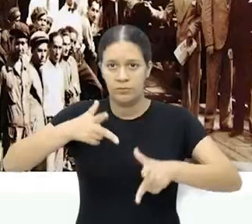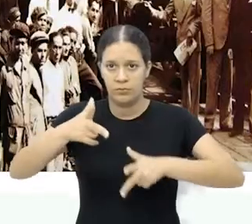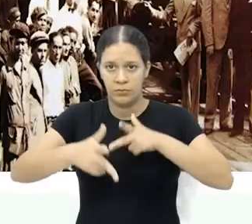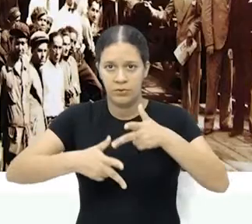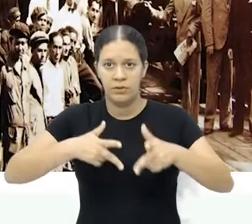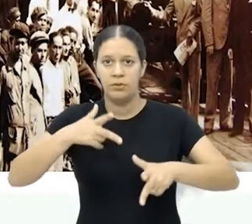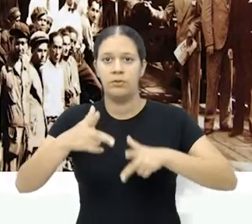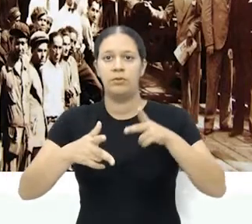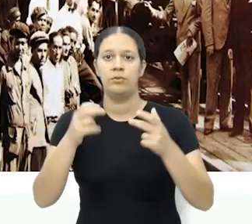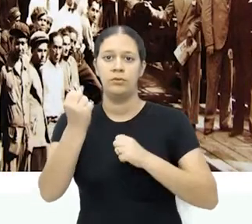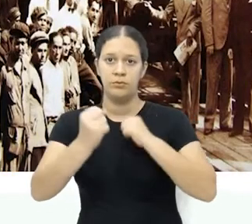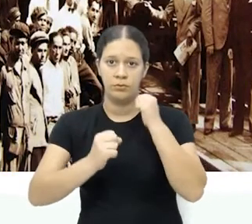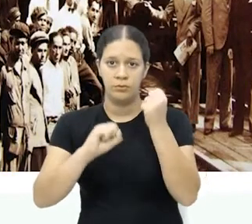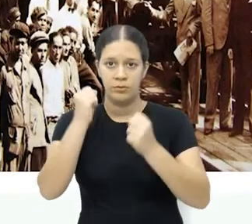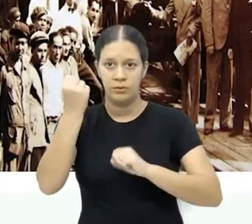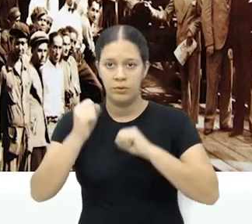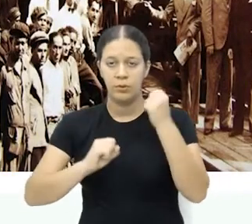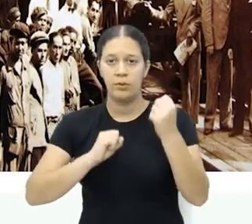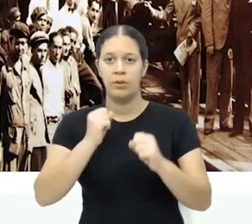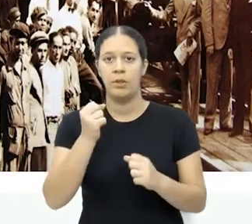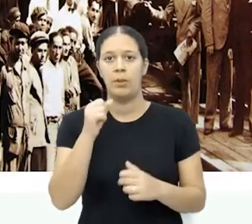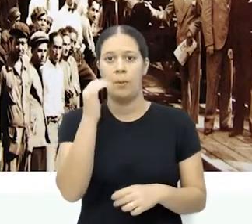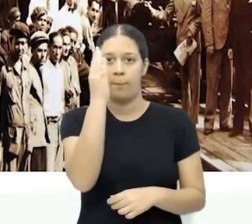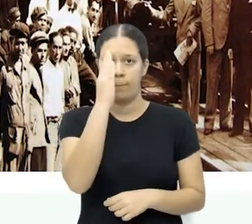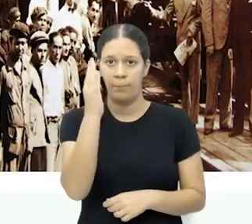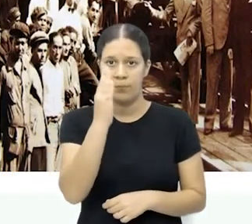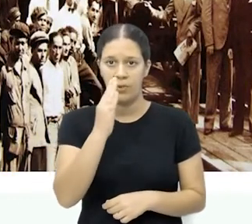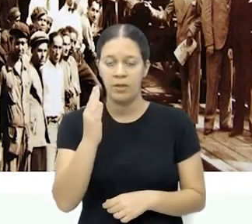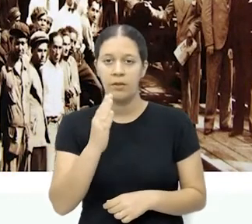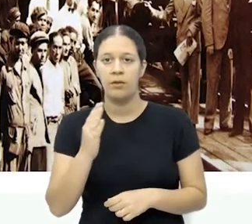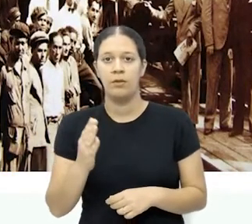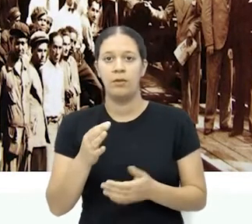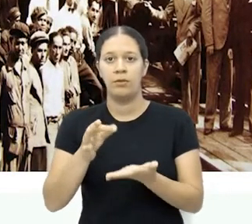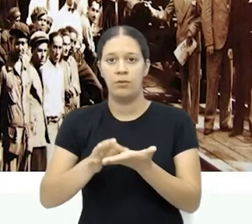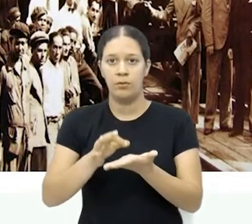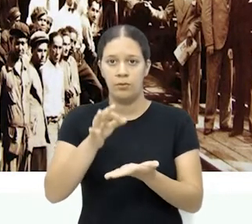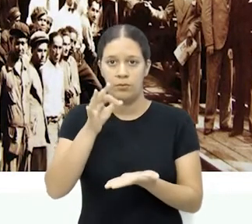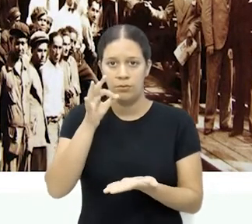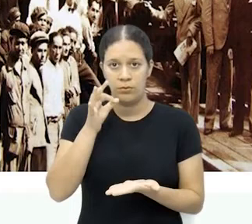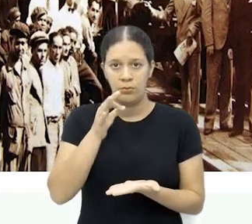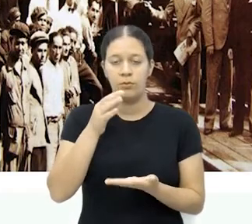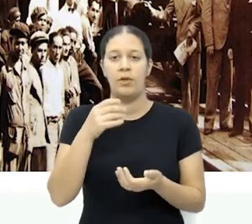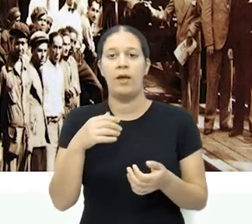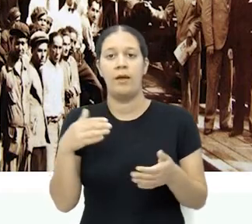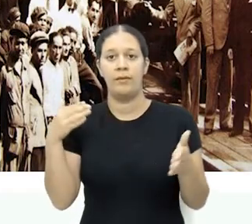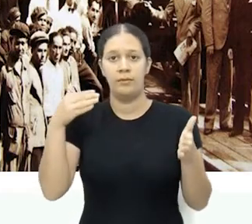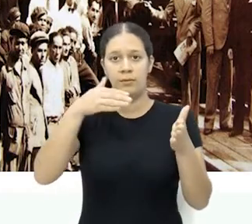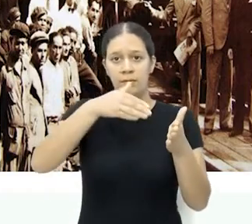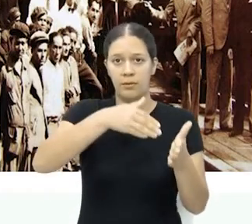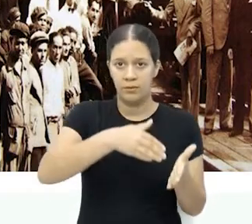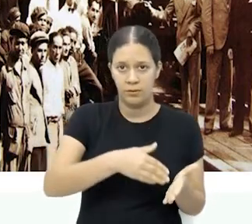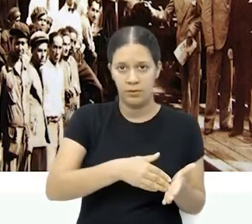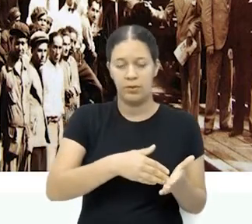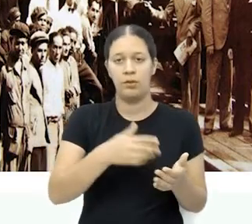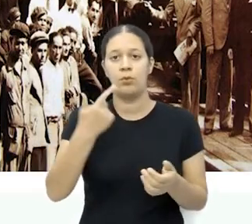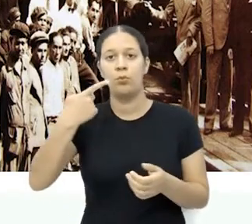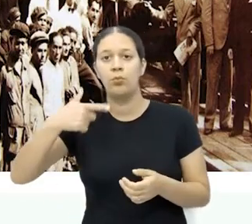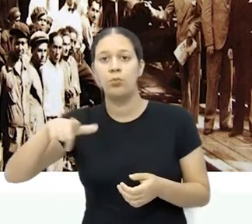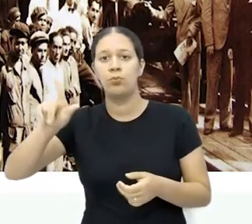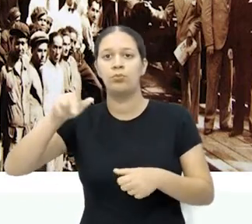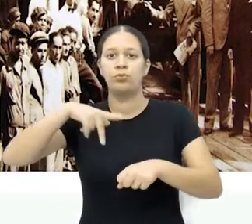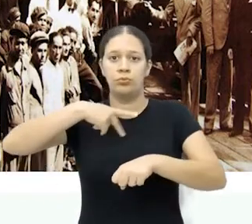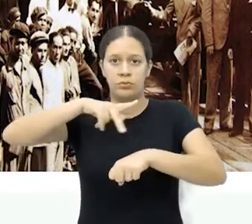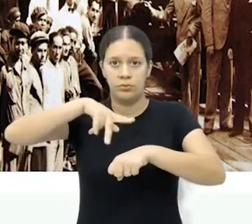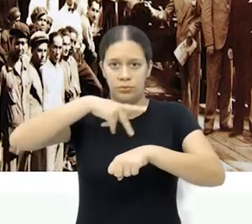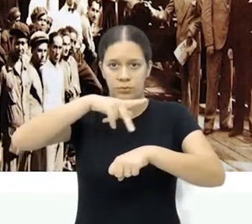questão industrial é implantada no Brasil e esse café é levado até o porto e exportado para outros países.